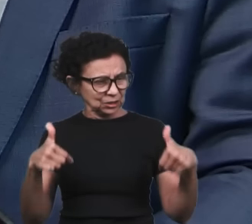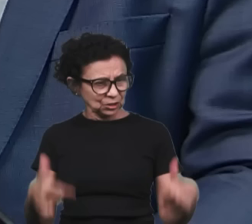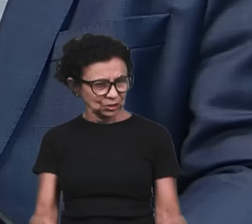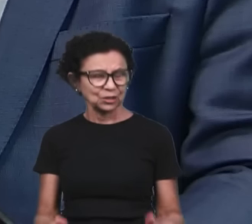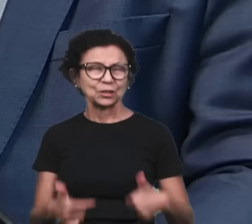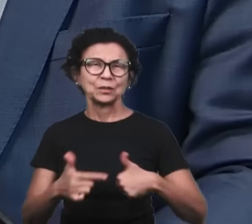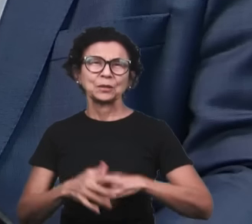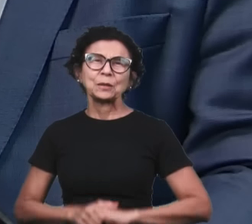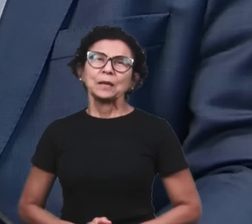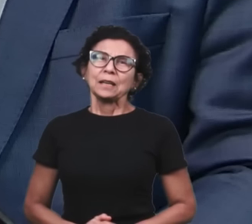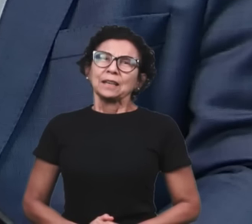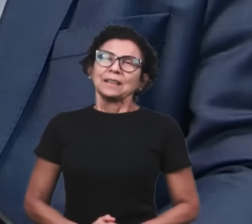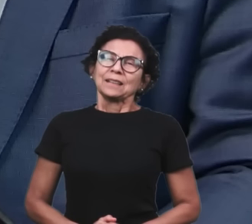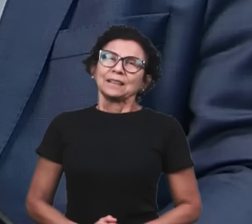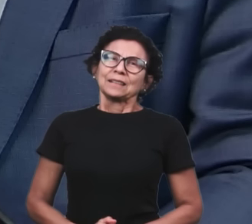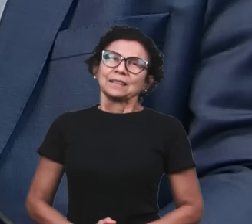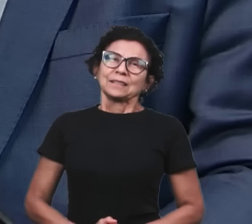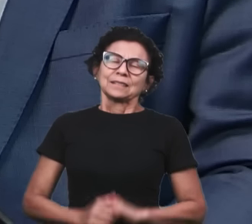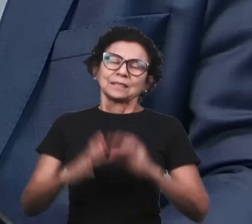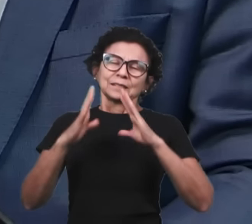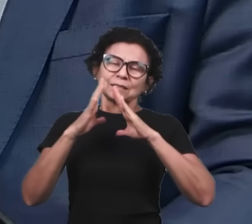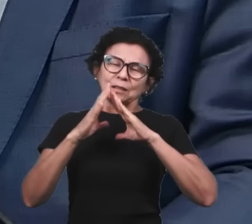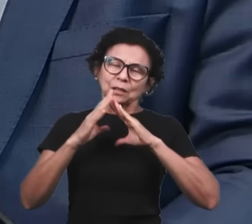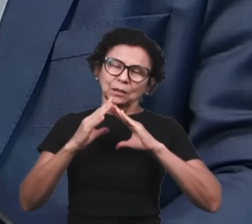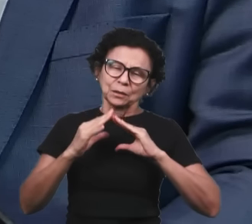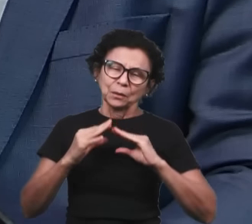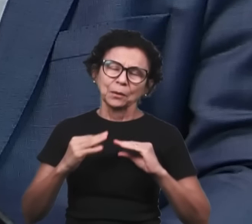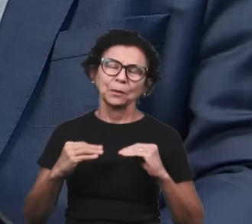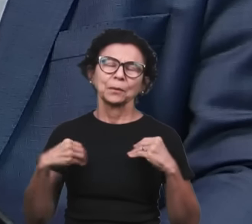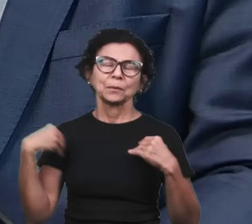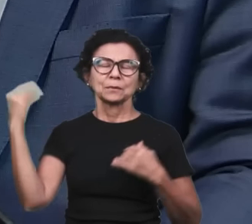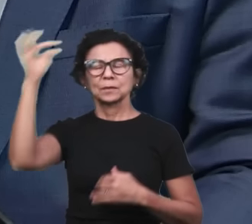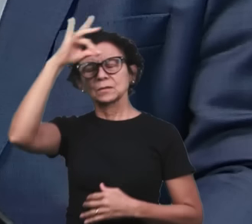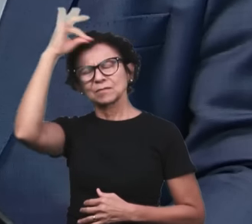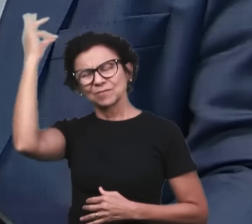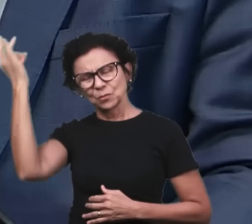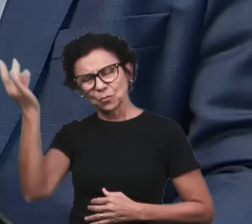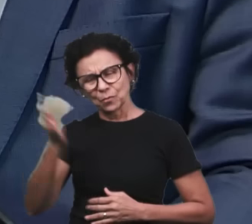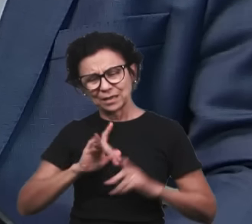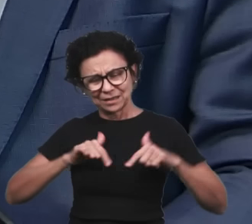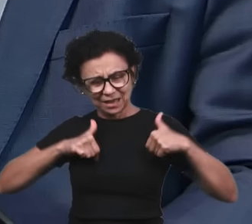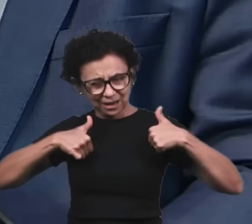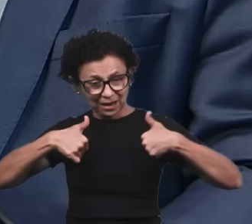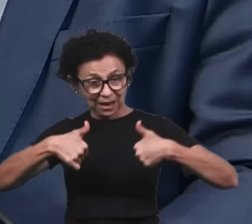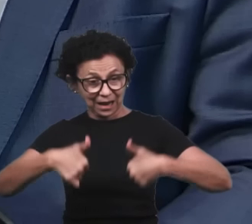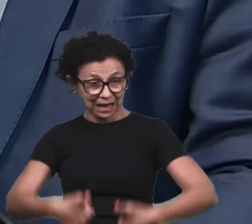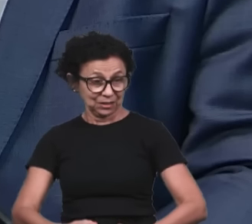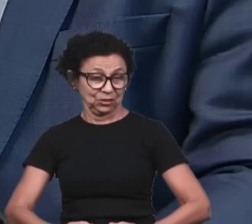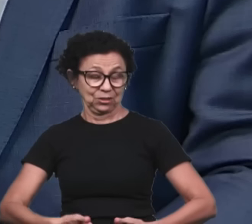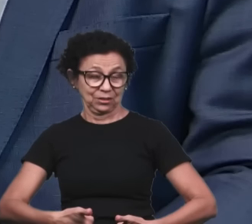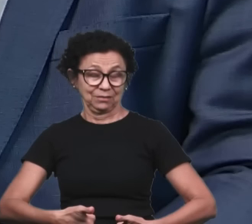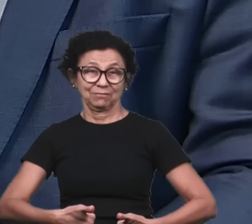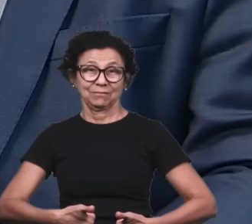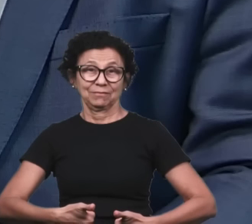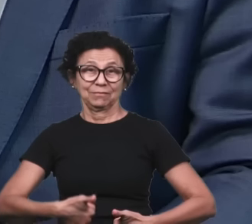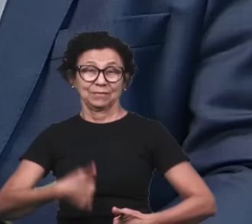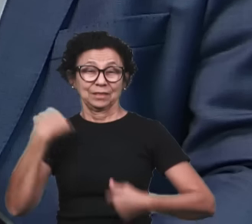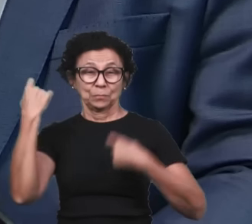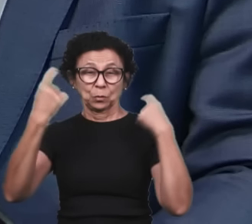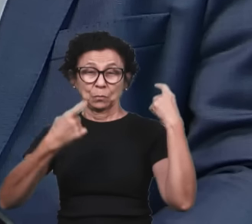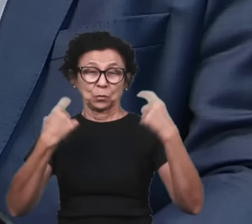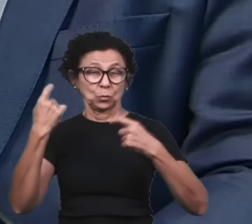que o Senhor colocou aí, né? Quando o Espírito Santo entra, a palavra entra, então você esquece de tudo e tem